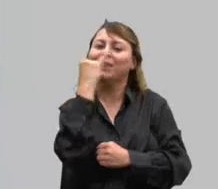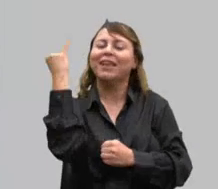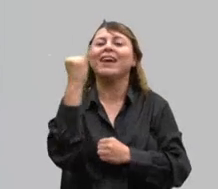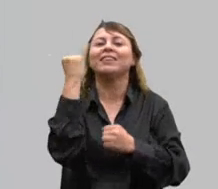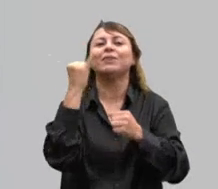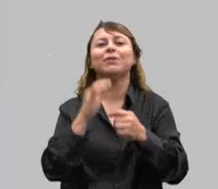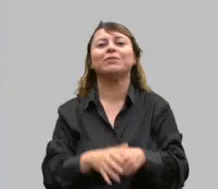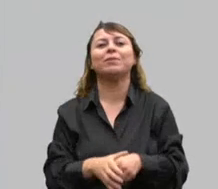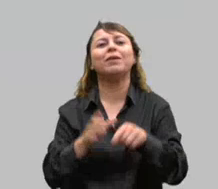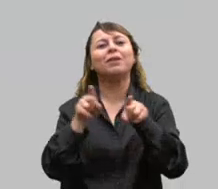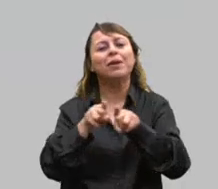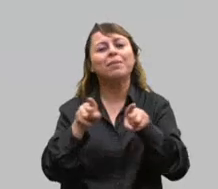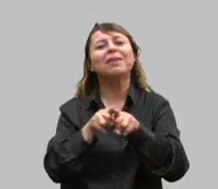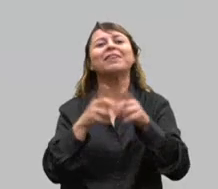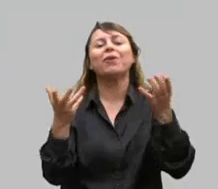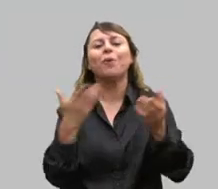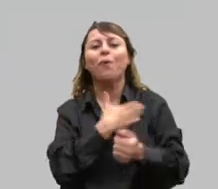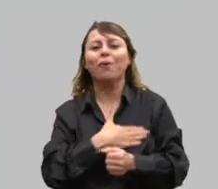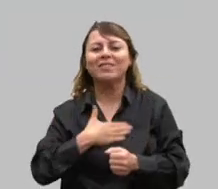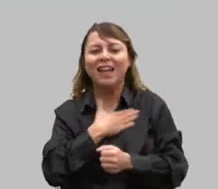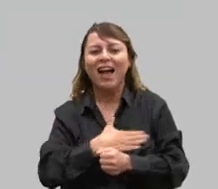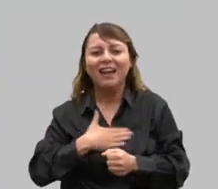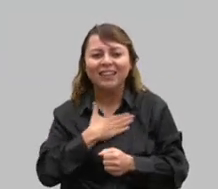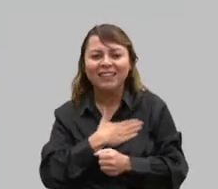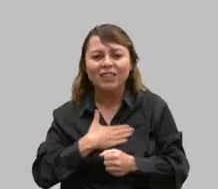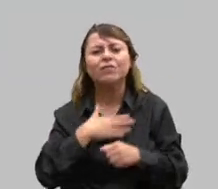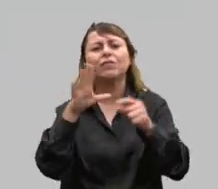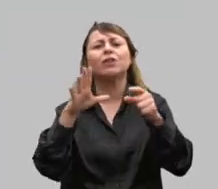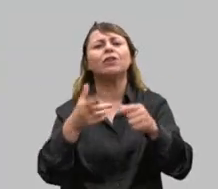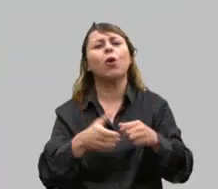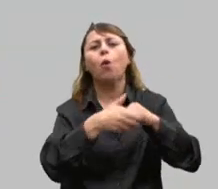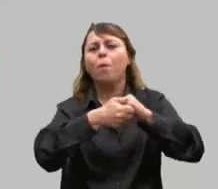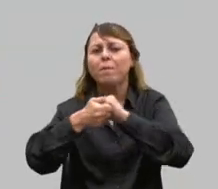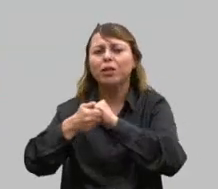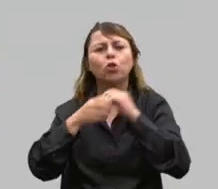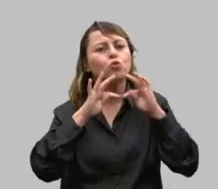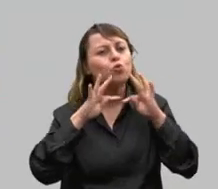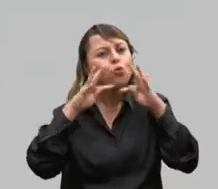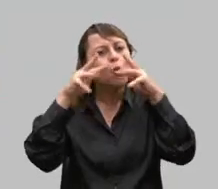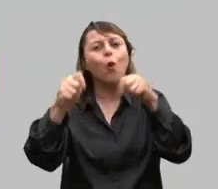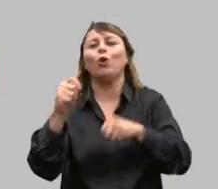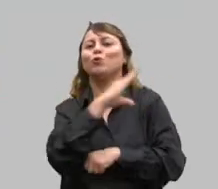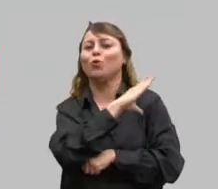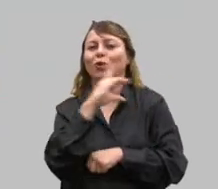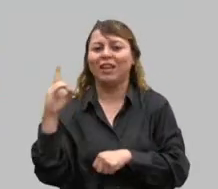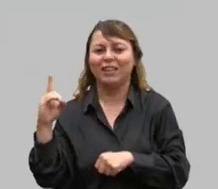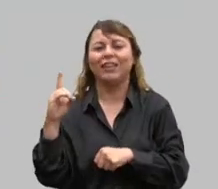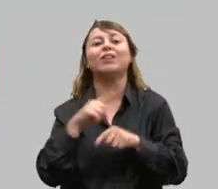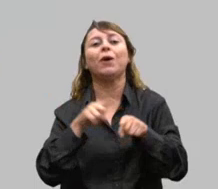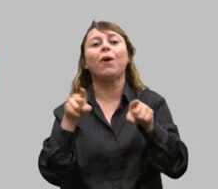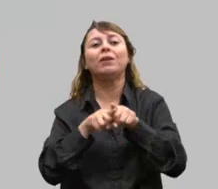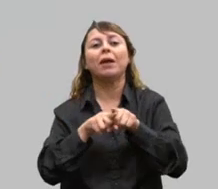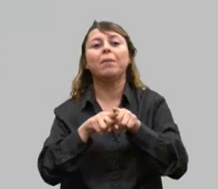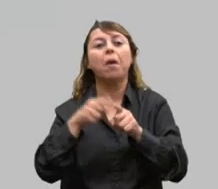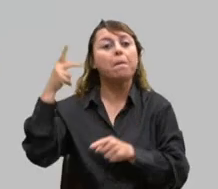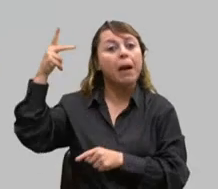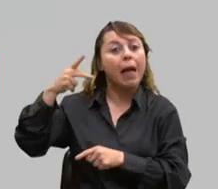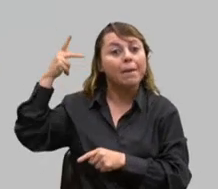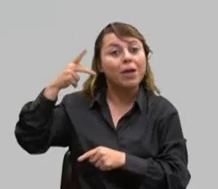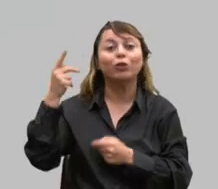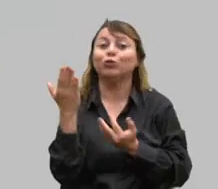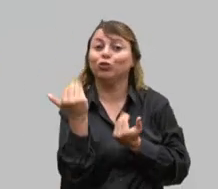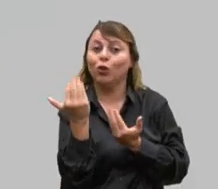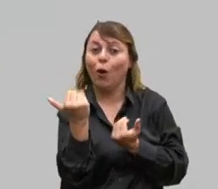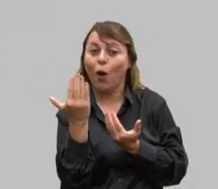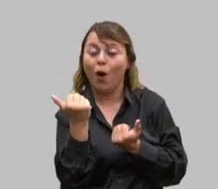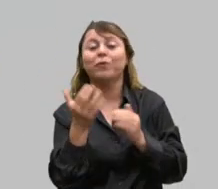do seu nome quero comentar todos os coordenadores enfim do nosso Parlamento jovem peço licença